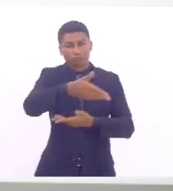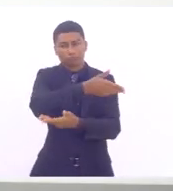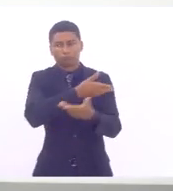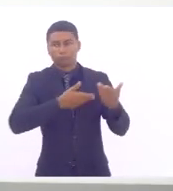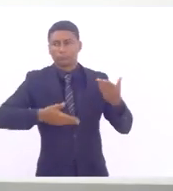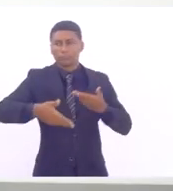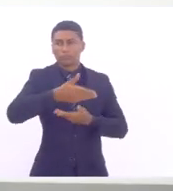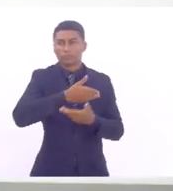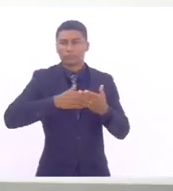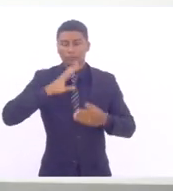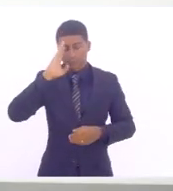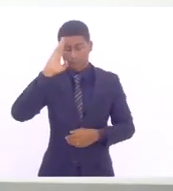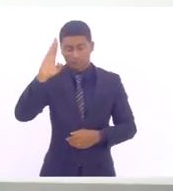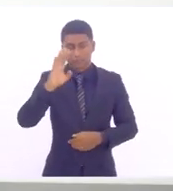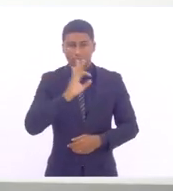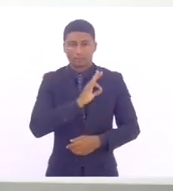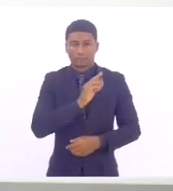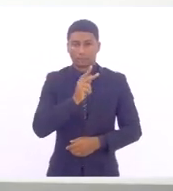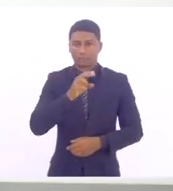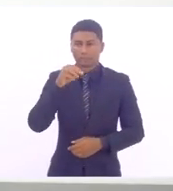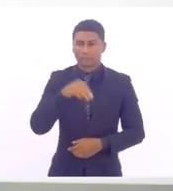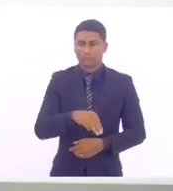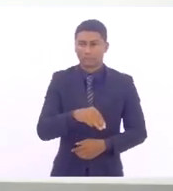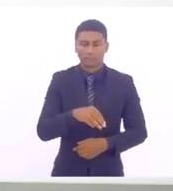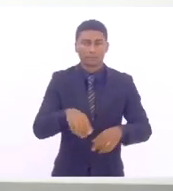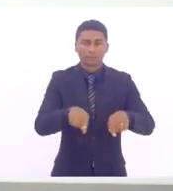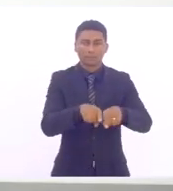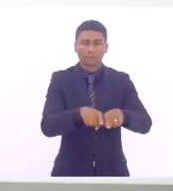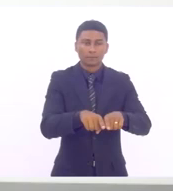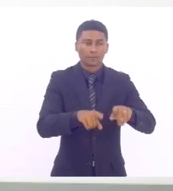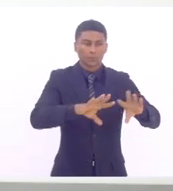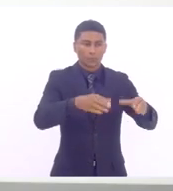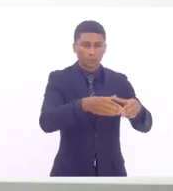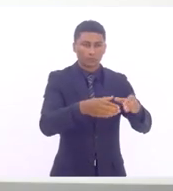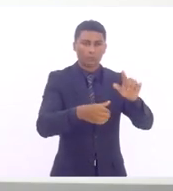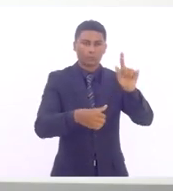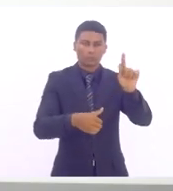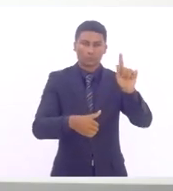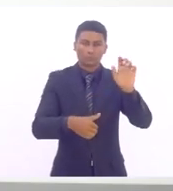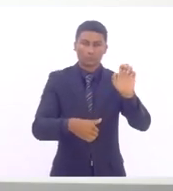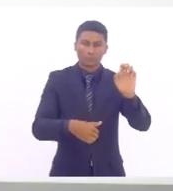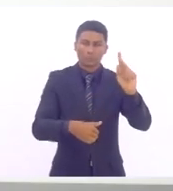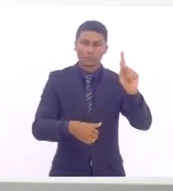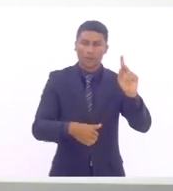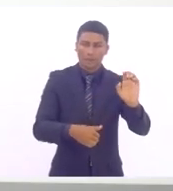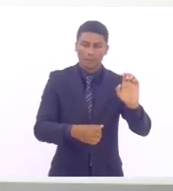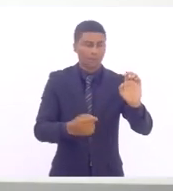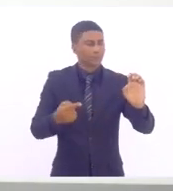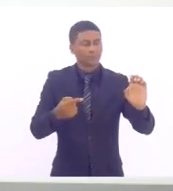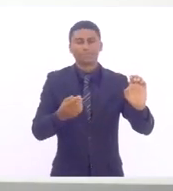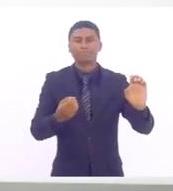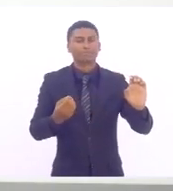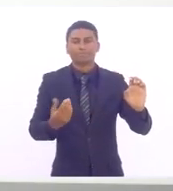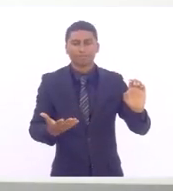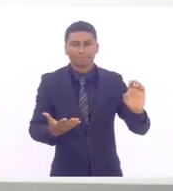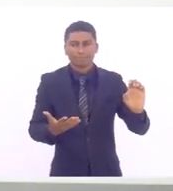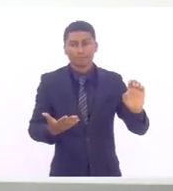também, principalmente com a Polícia Militar, com o pessoal do JEP, até para evitar